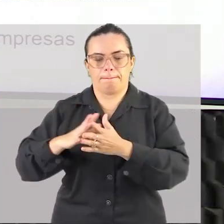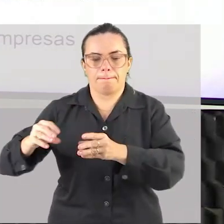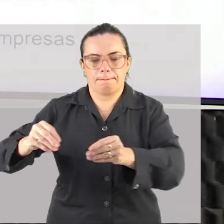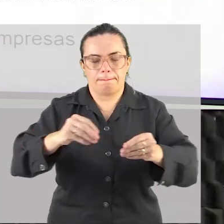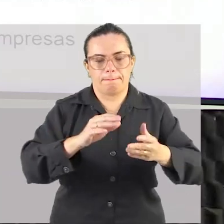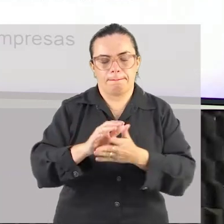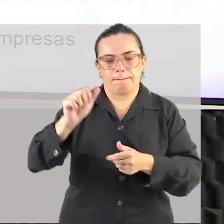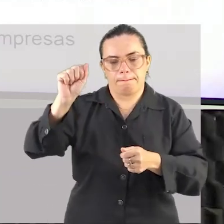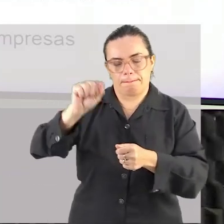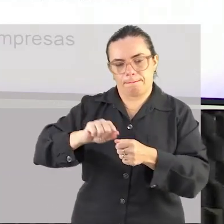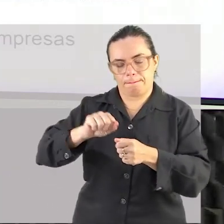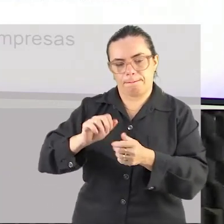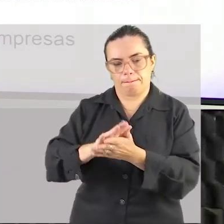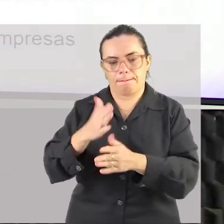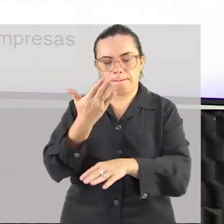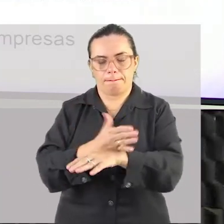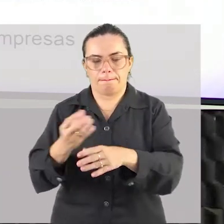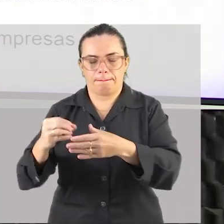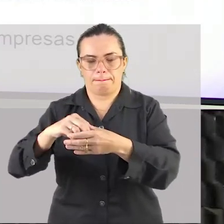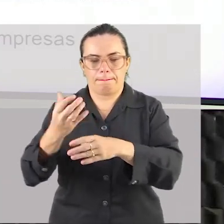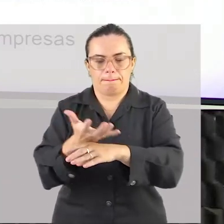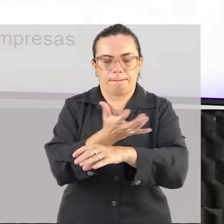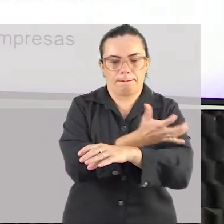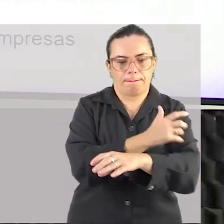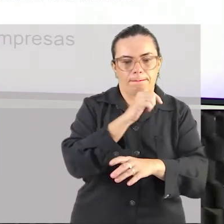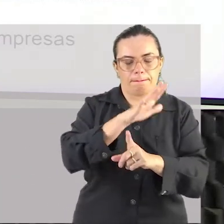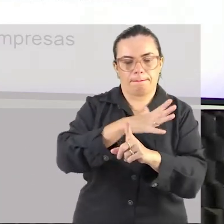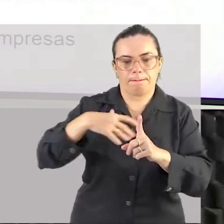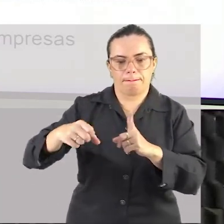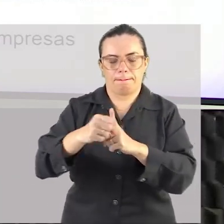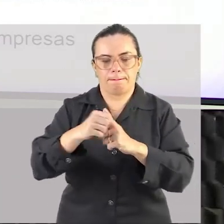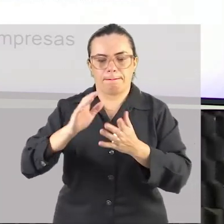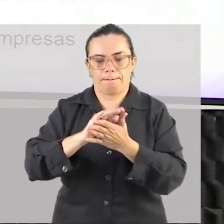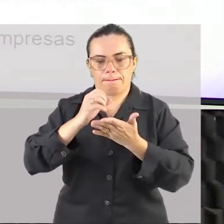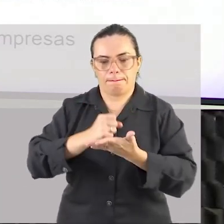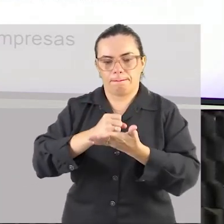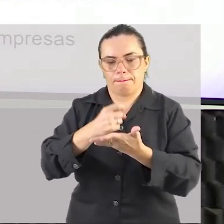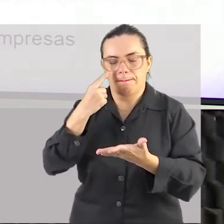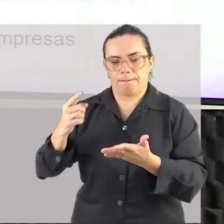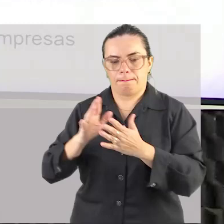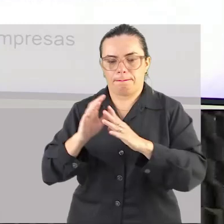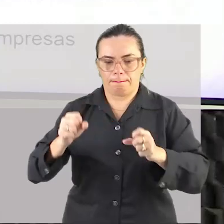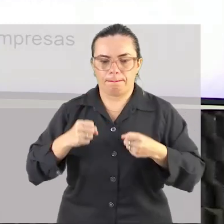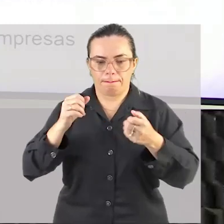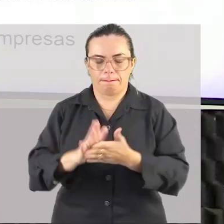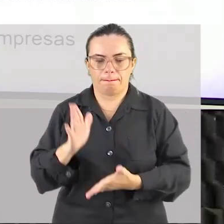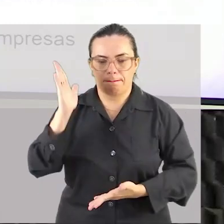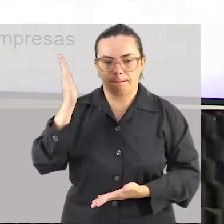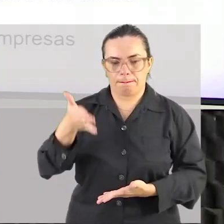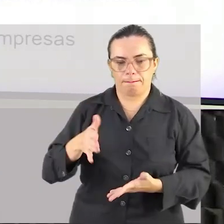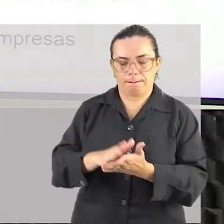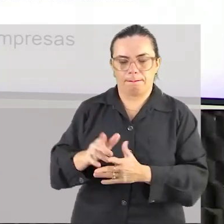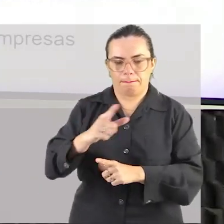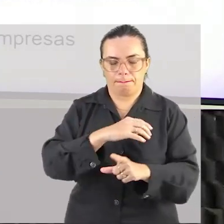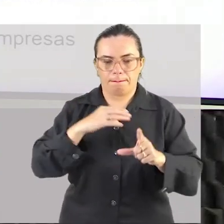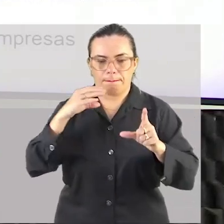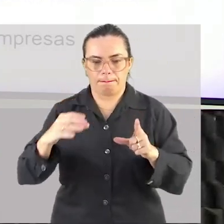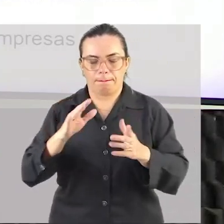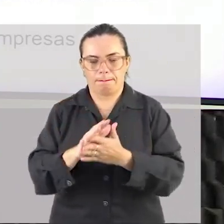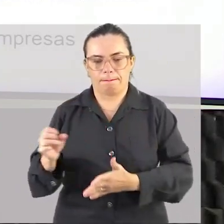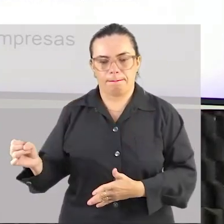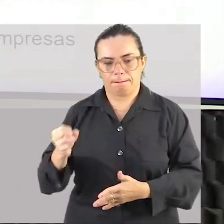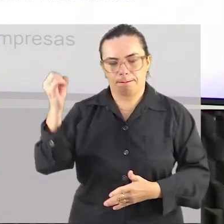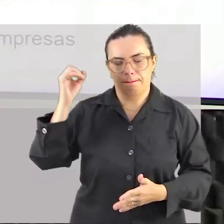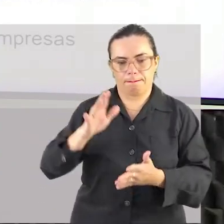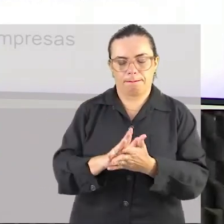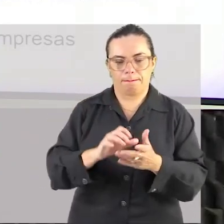enquanto produção para sustentar as sociedades que estão sobre ele? Então, você pode ir direto para o ponto mais importante. Falou em